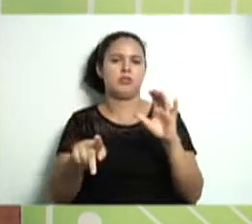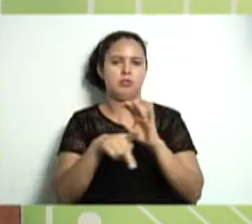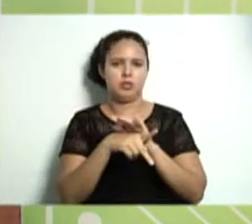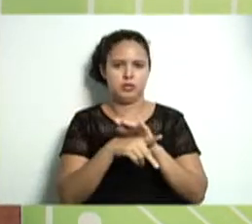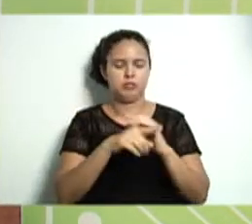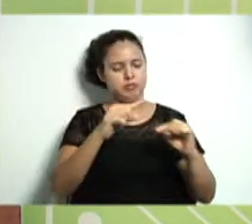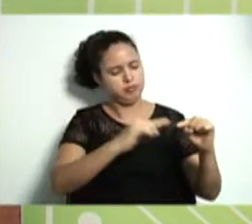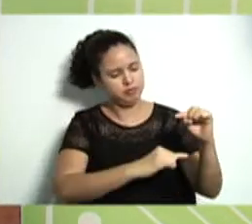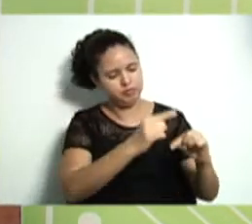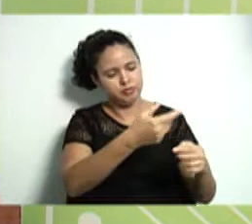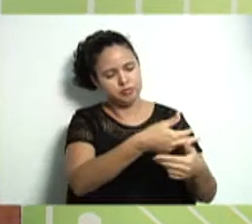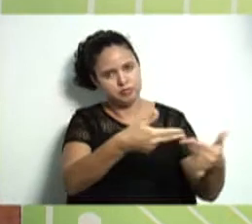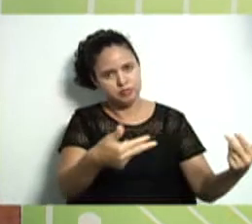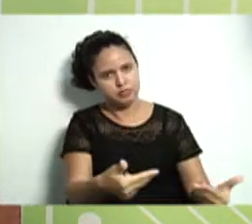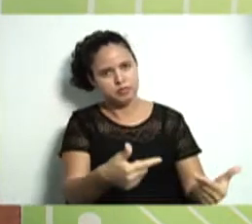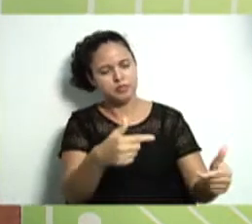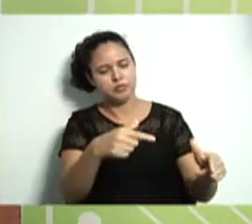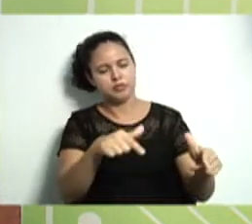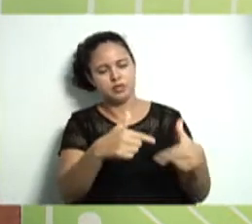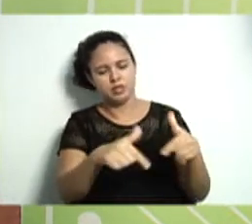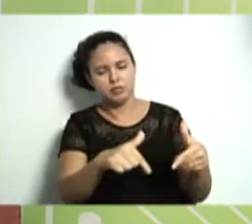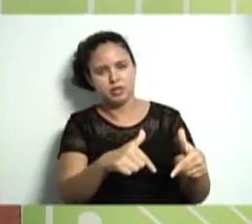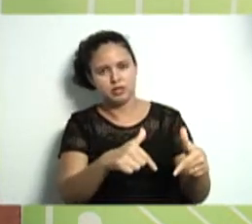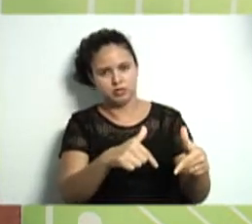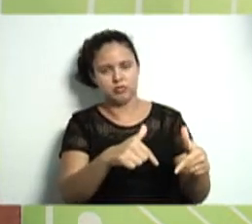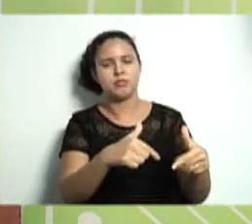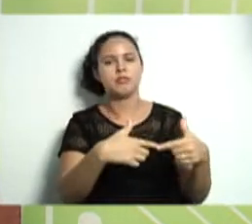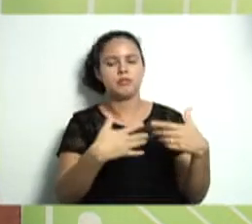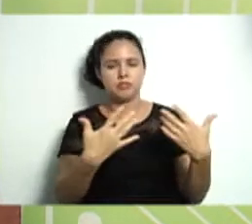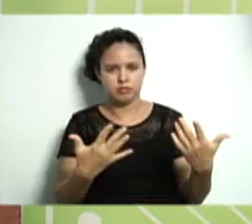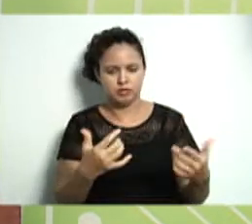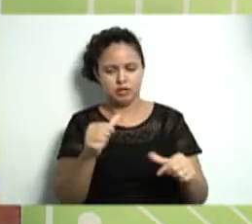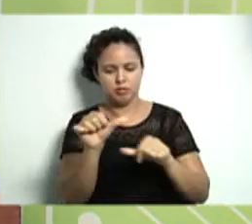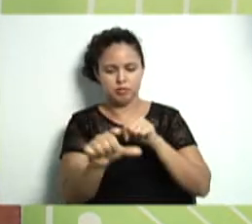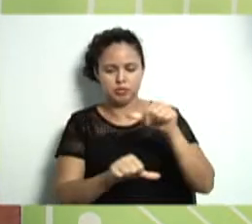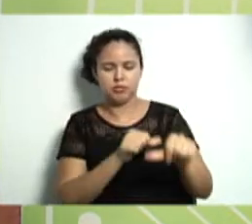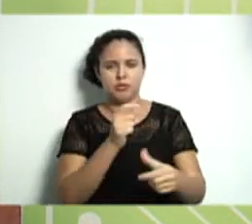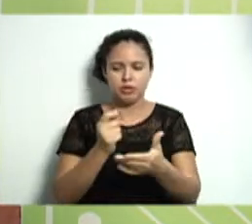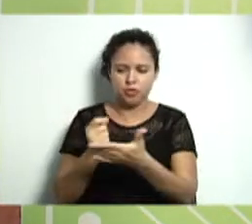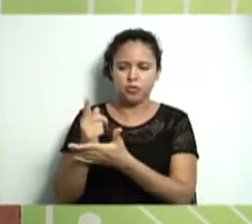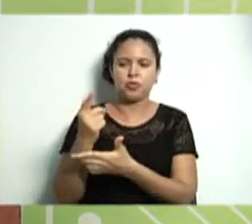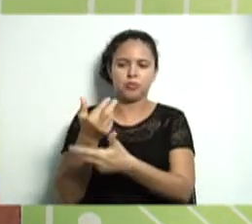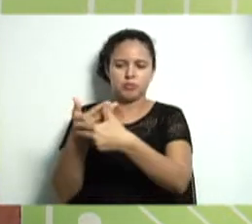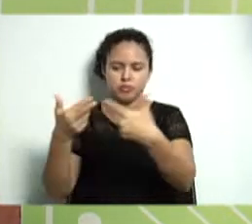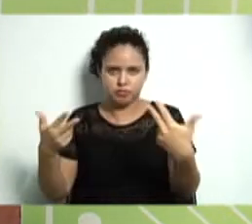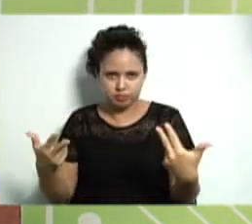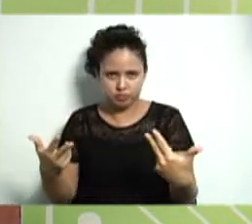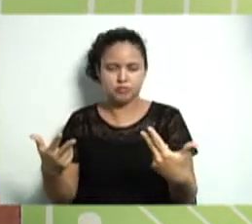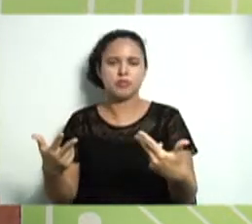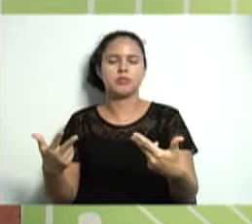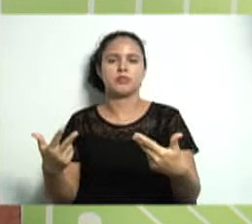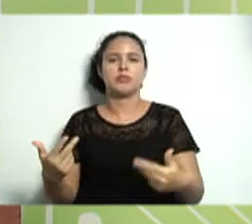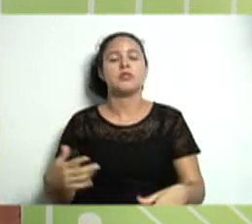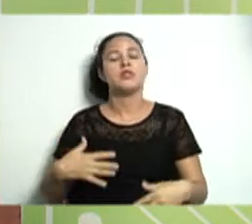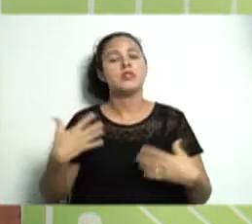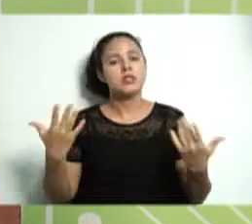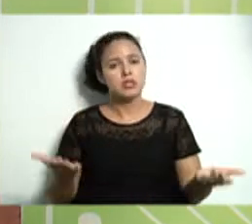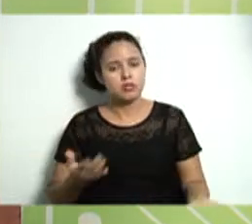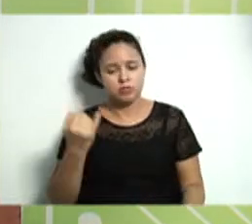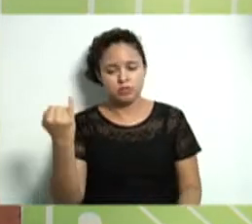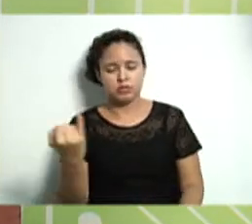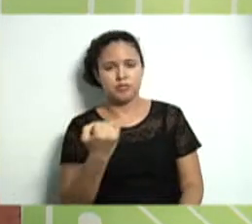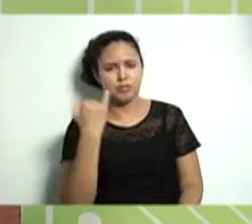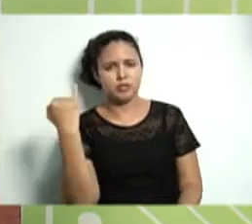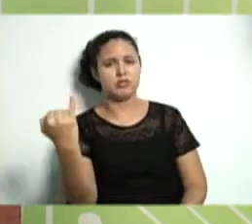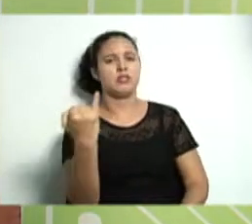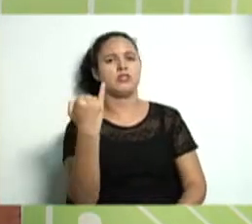é dado pelo trabalho do homem é que transforma o trabalho em uma questão